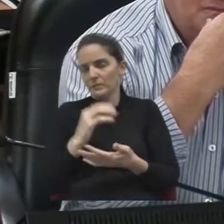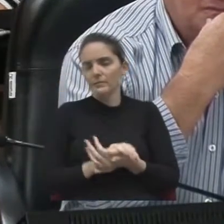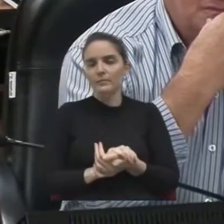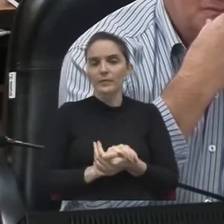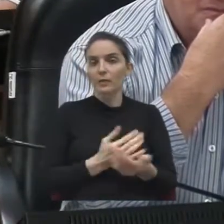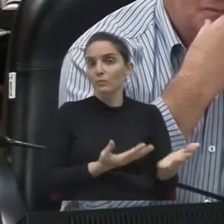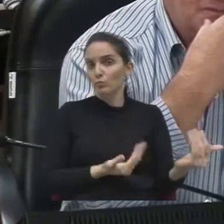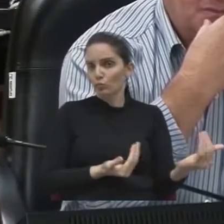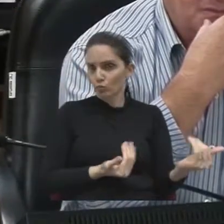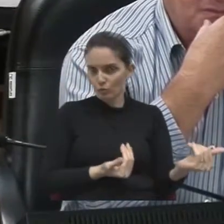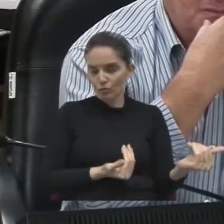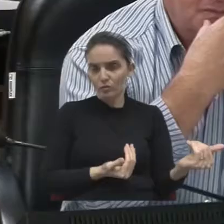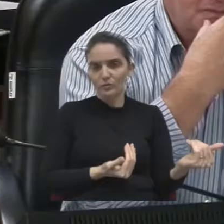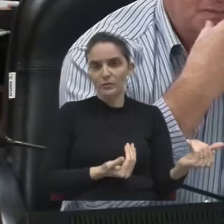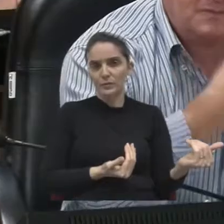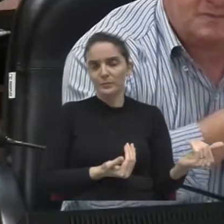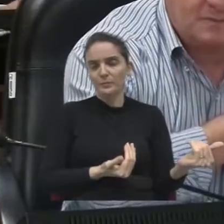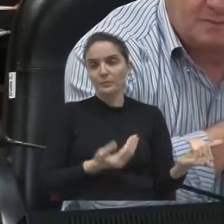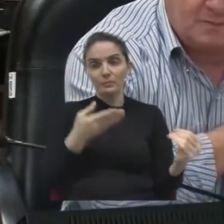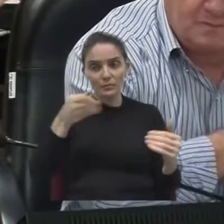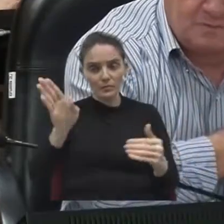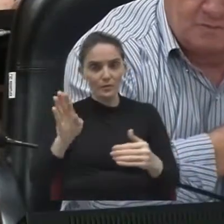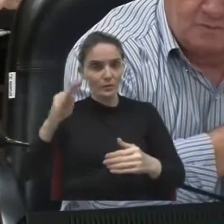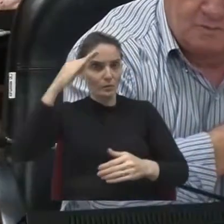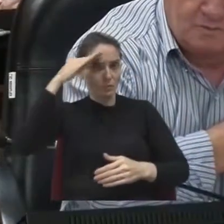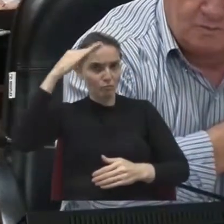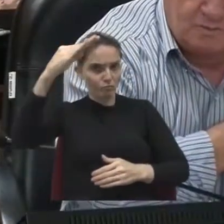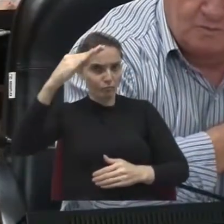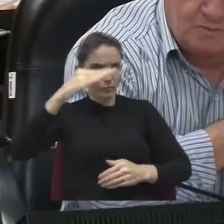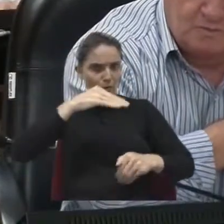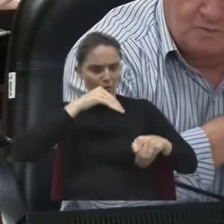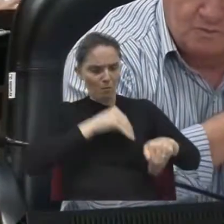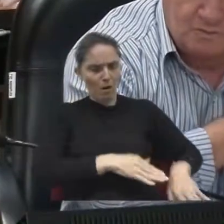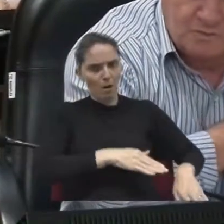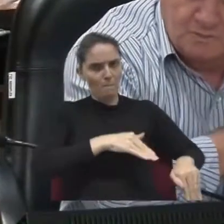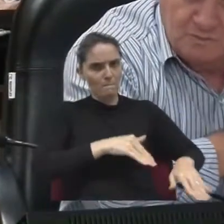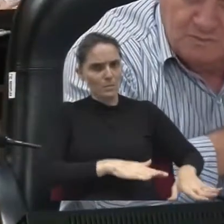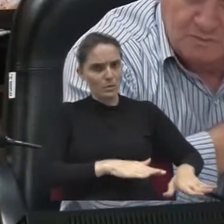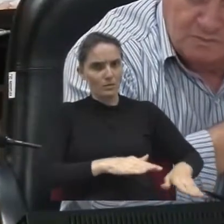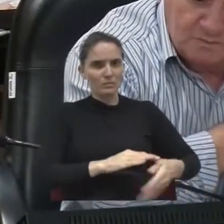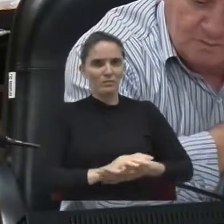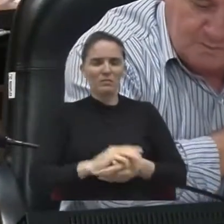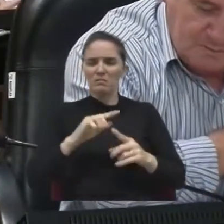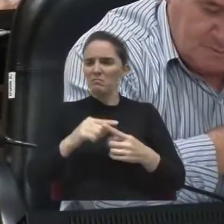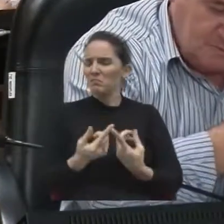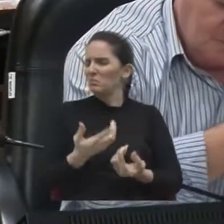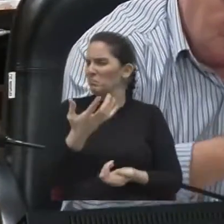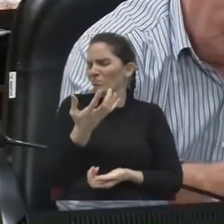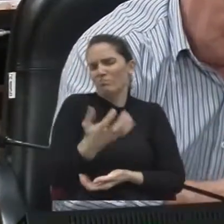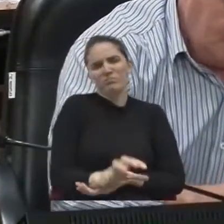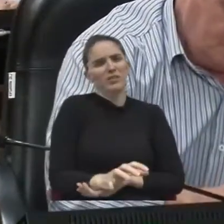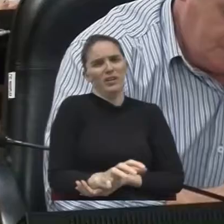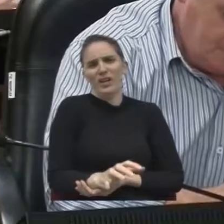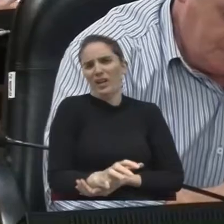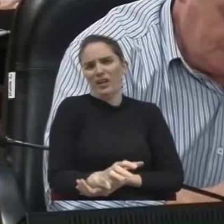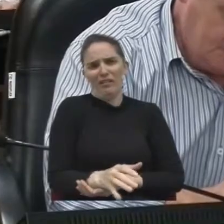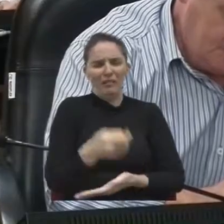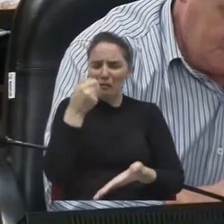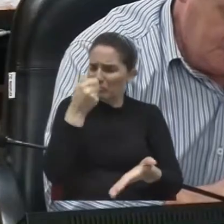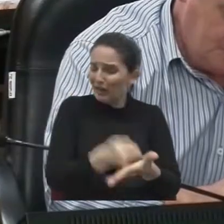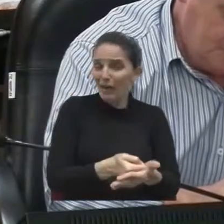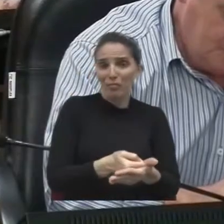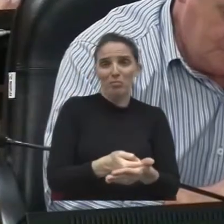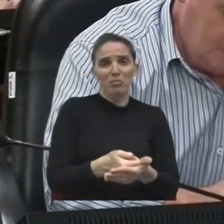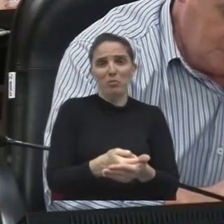faz o tiro de guerra e faz a fórceps. É obrigatório o alistamento